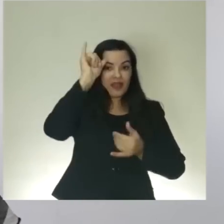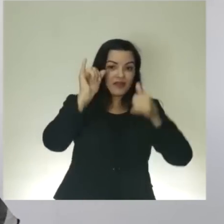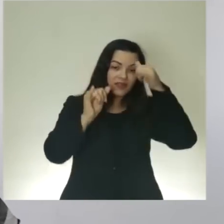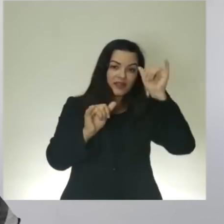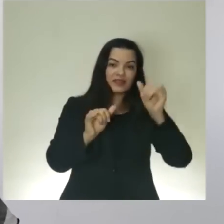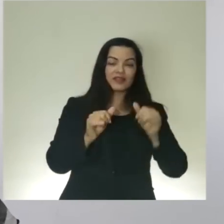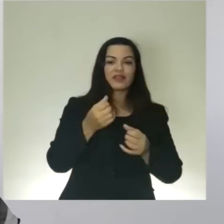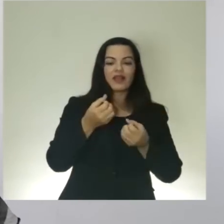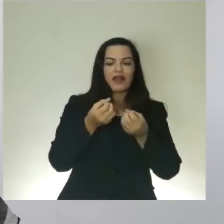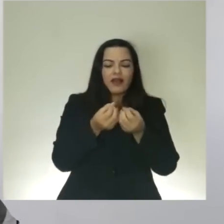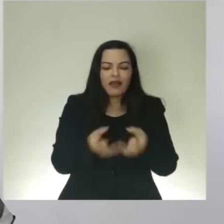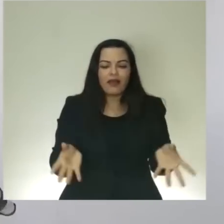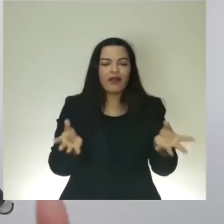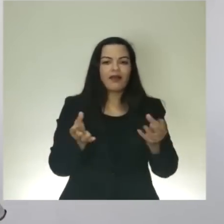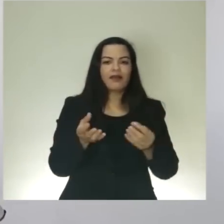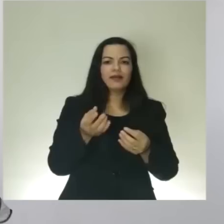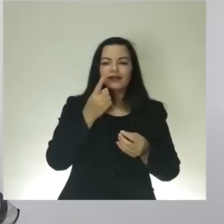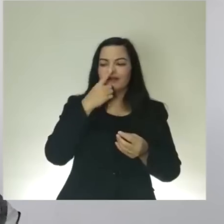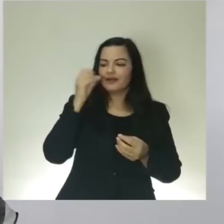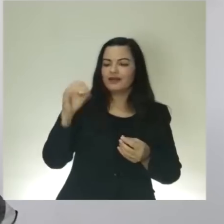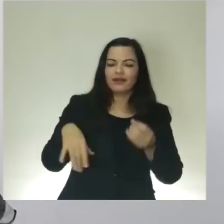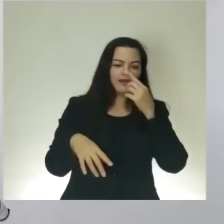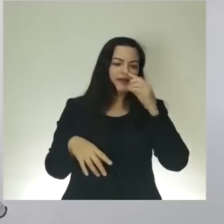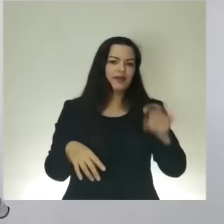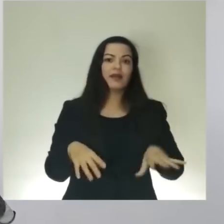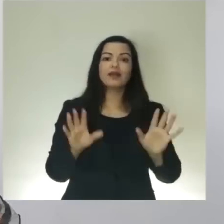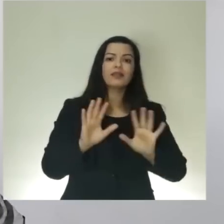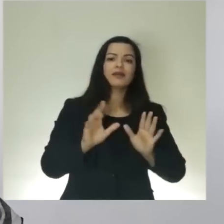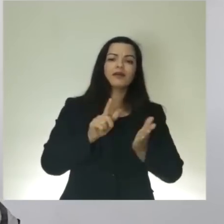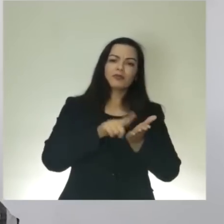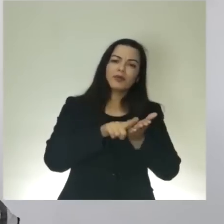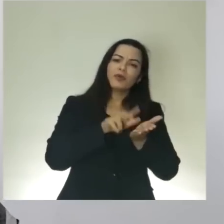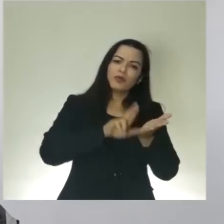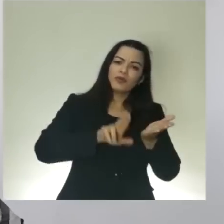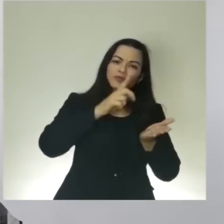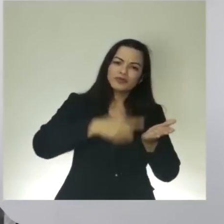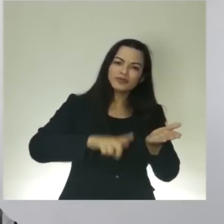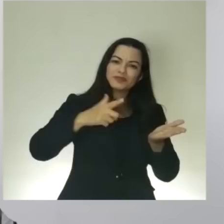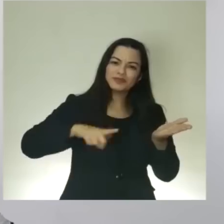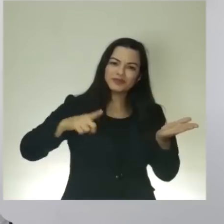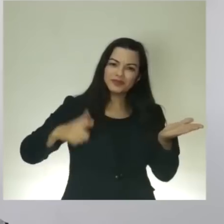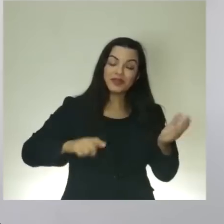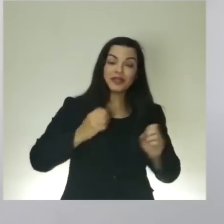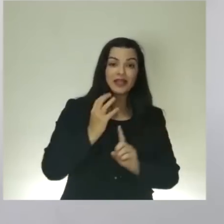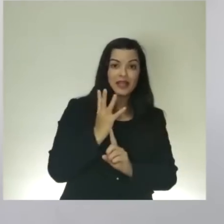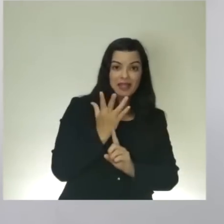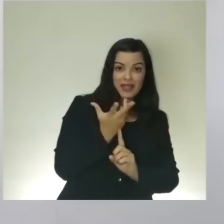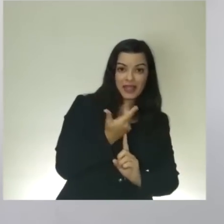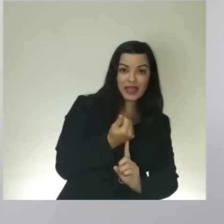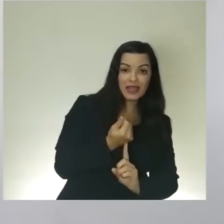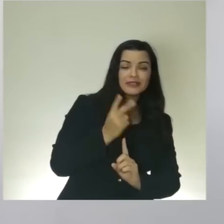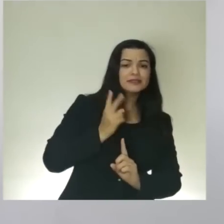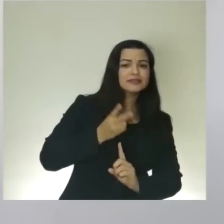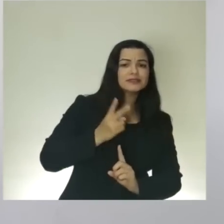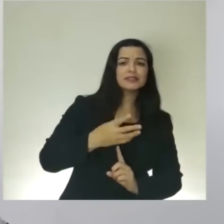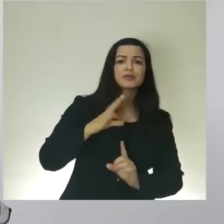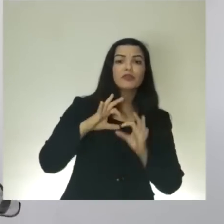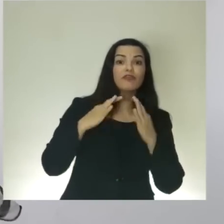isso é muito comum. E essa arte, ela foi passada de geração para